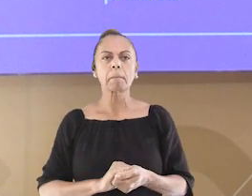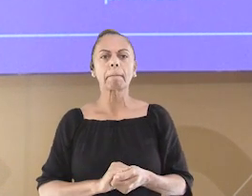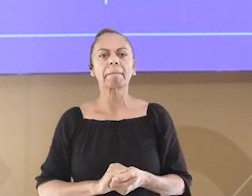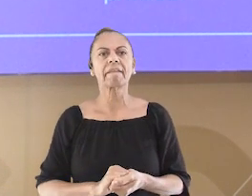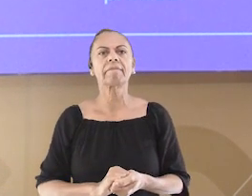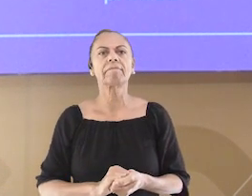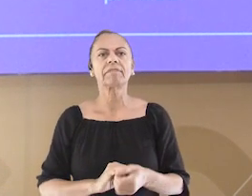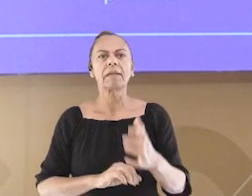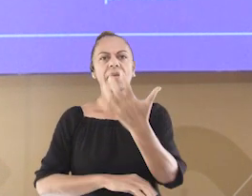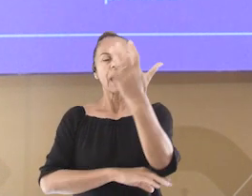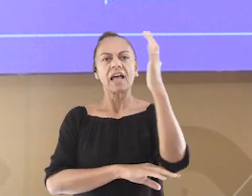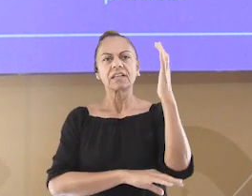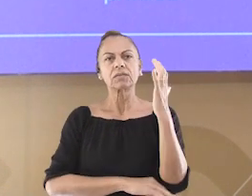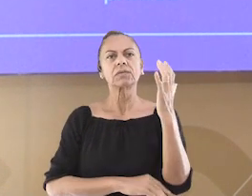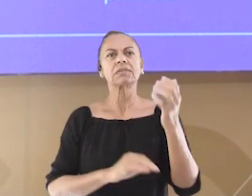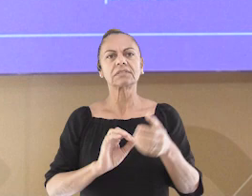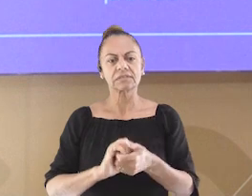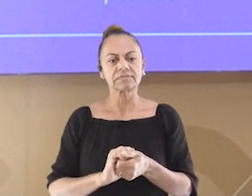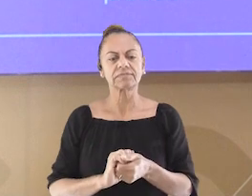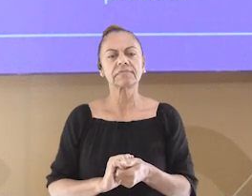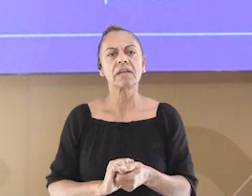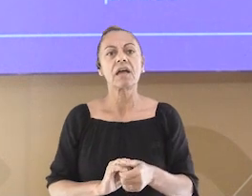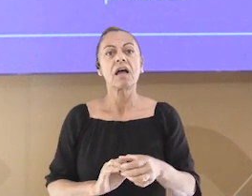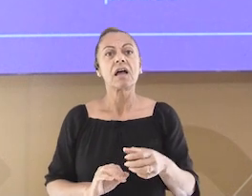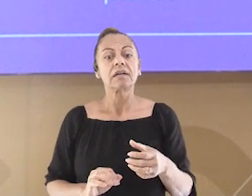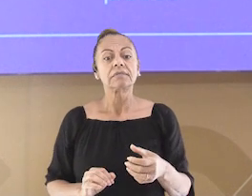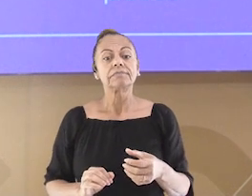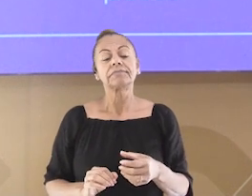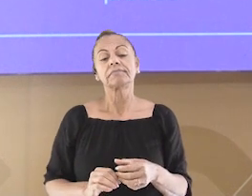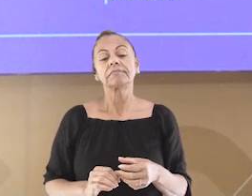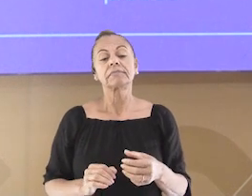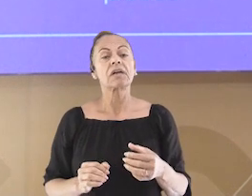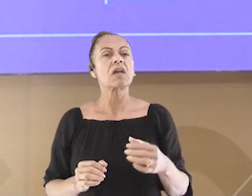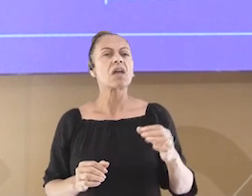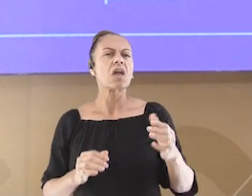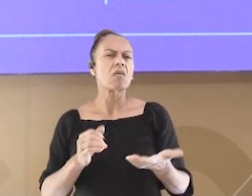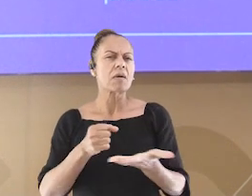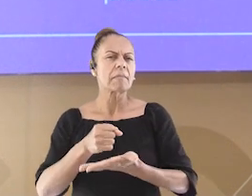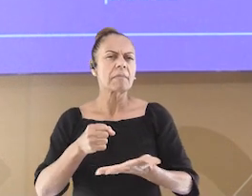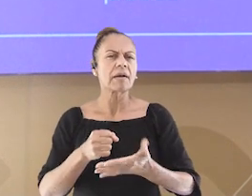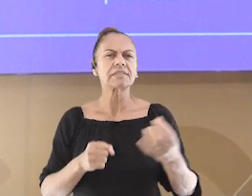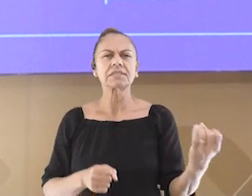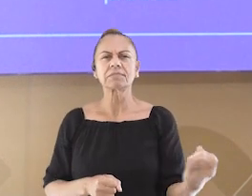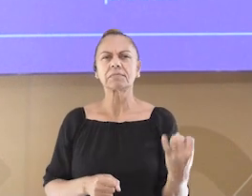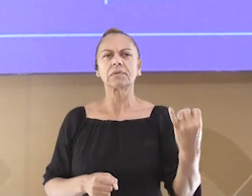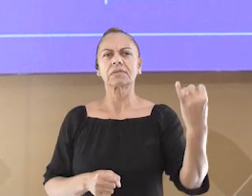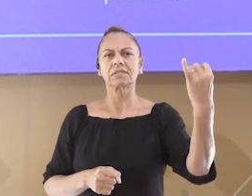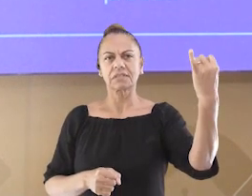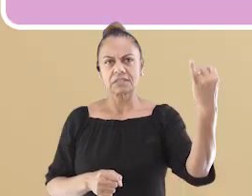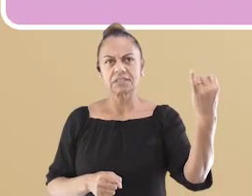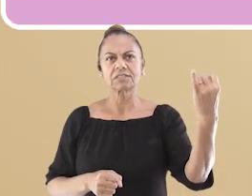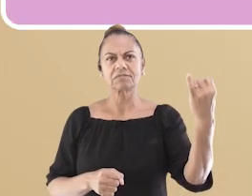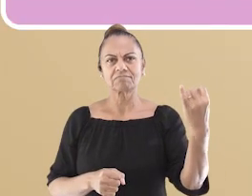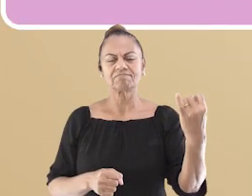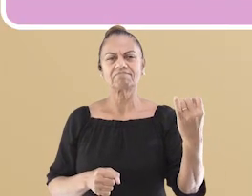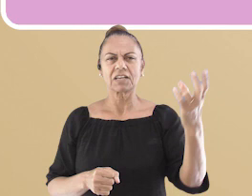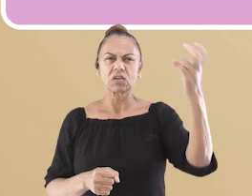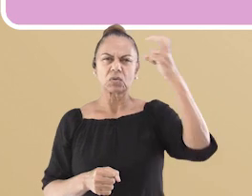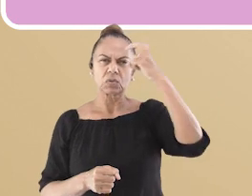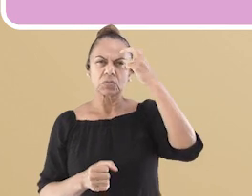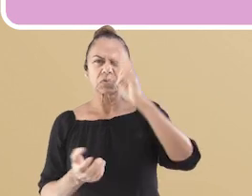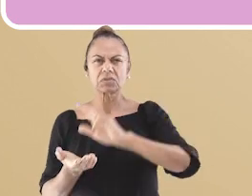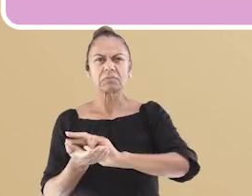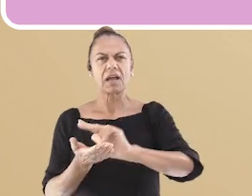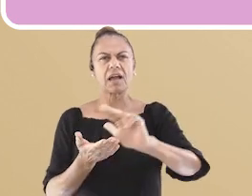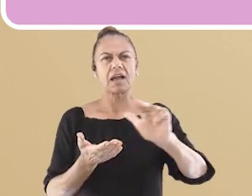solidariedade, honestidade, prática da justiça e o respeito ao outro e à natureza. A